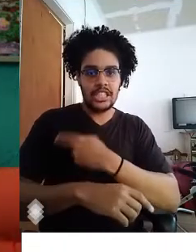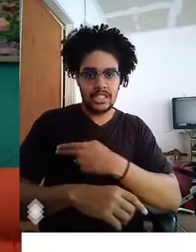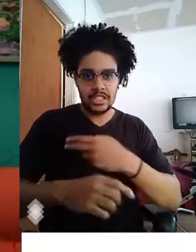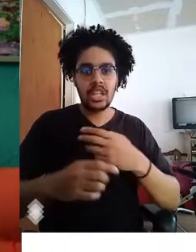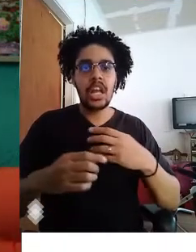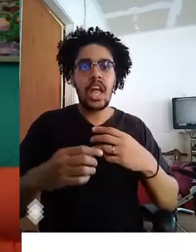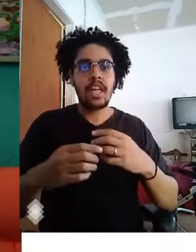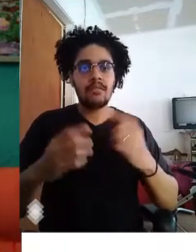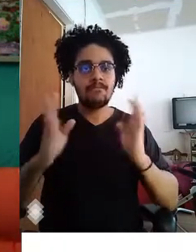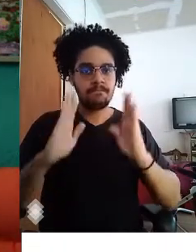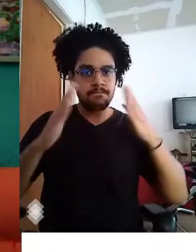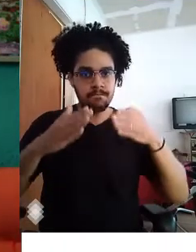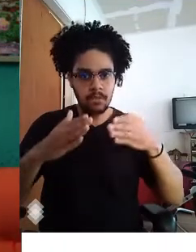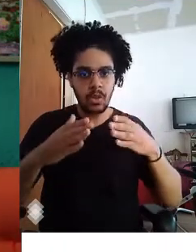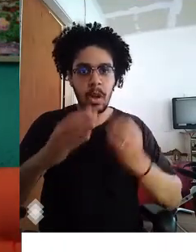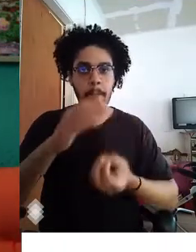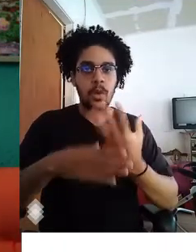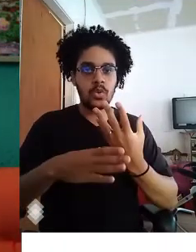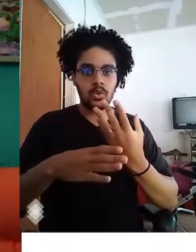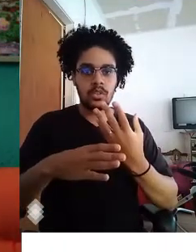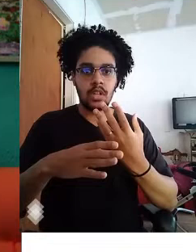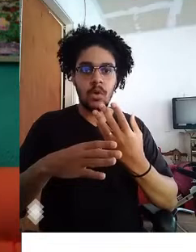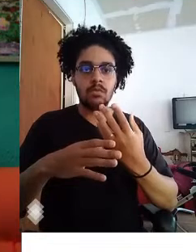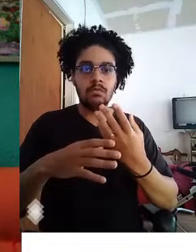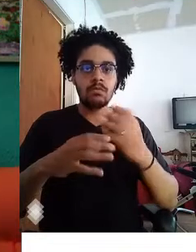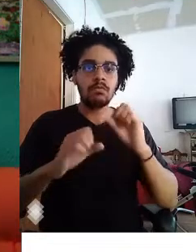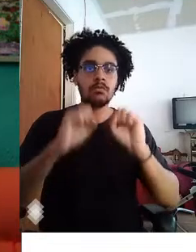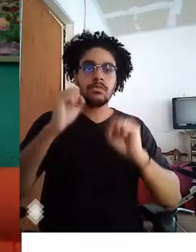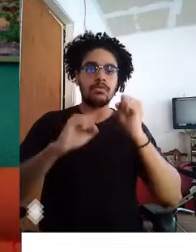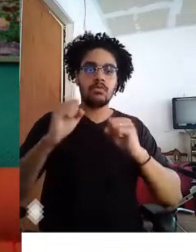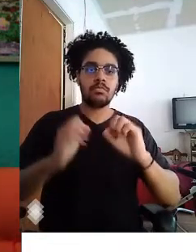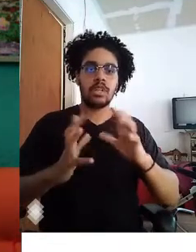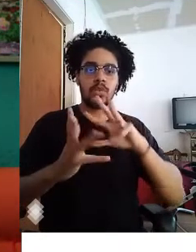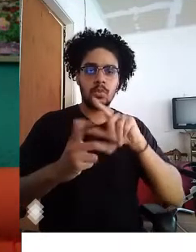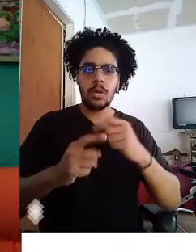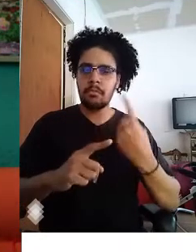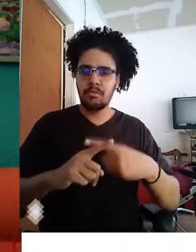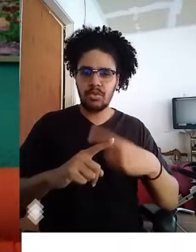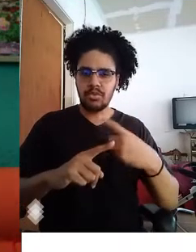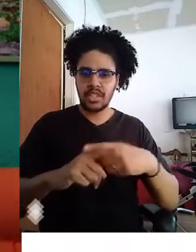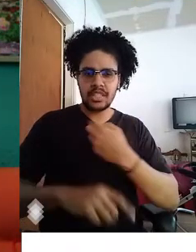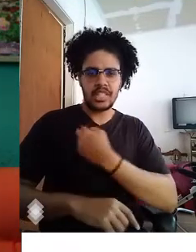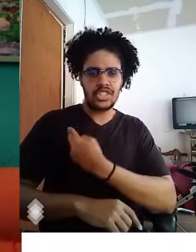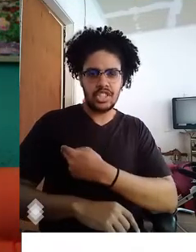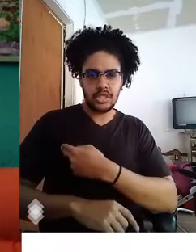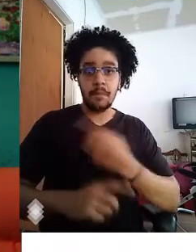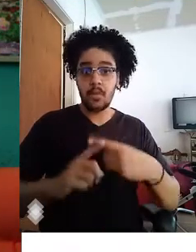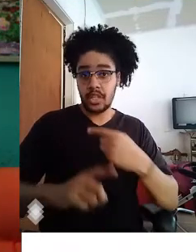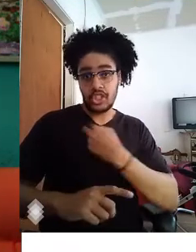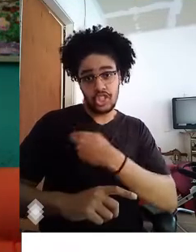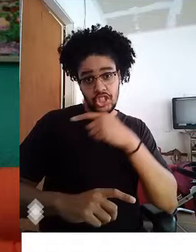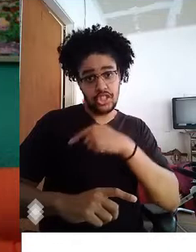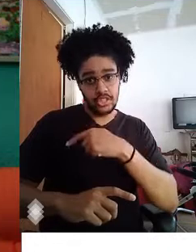que vai se concentrar a produção industrial mundial. Por que no território chinês? Porque